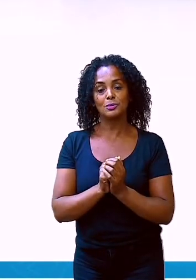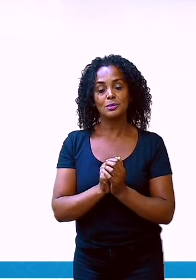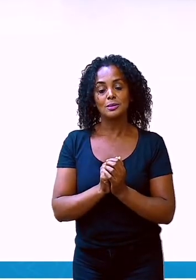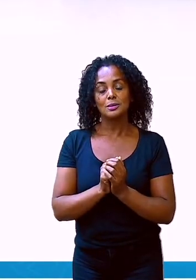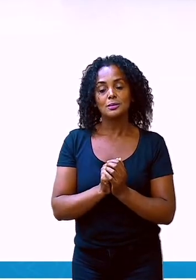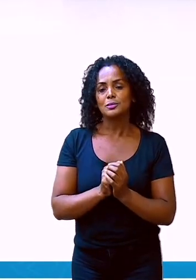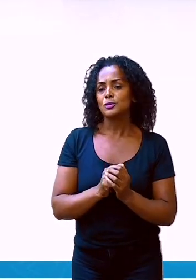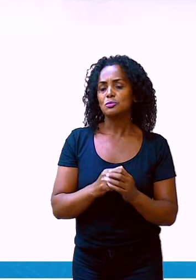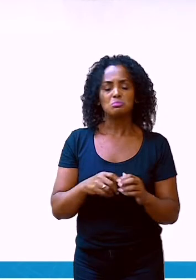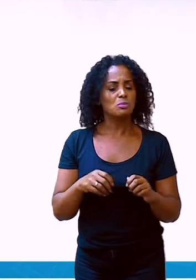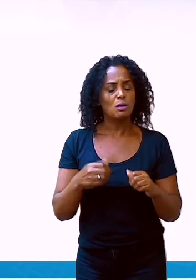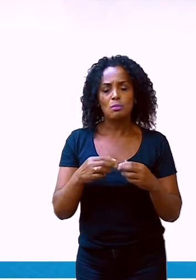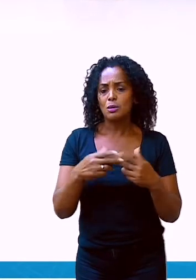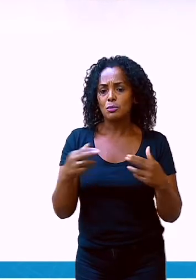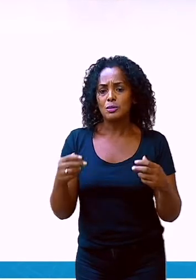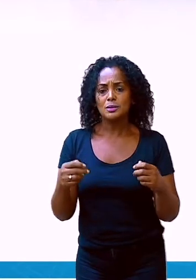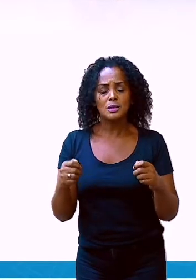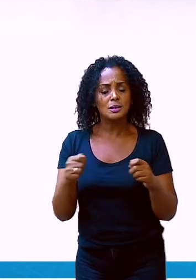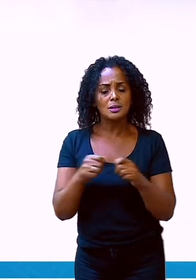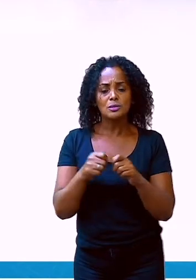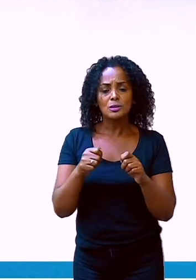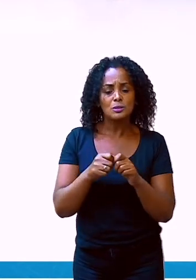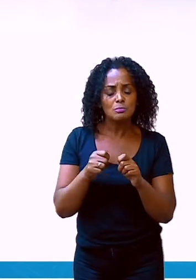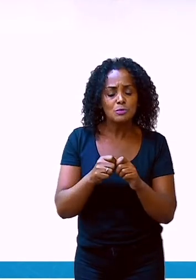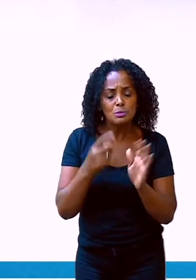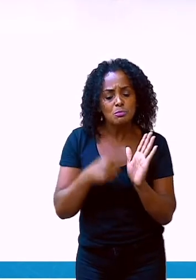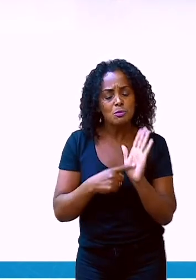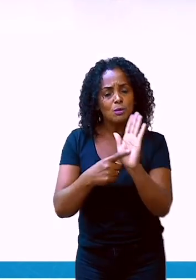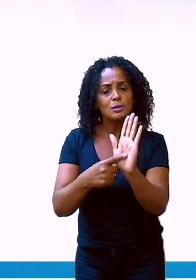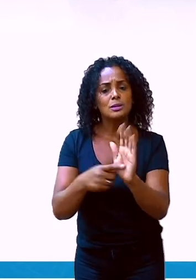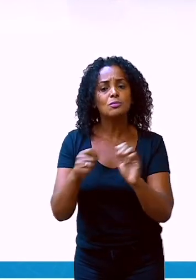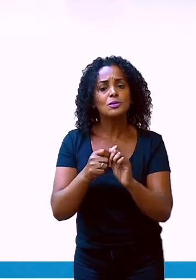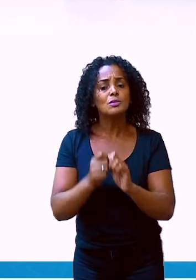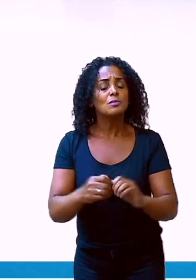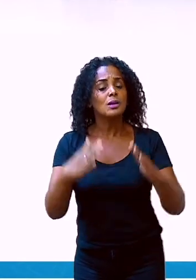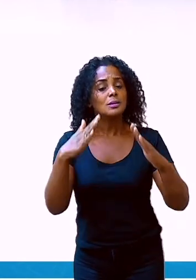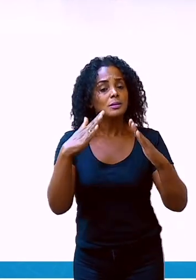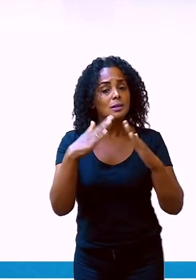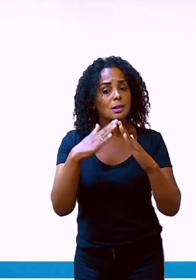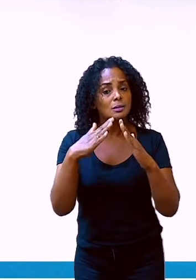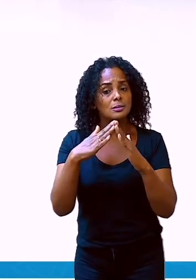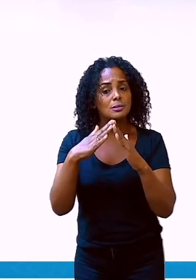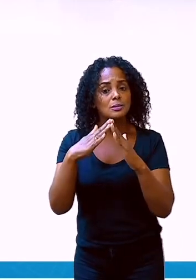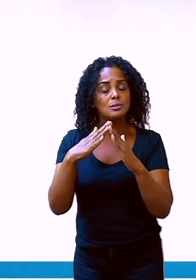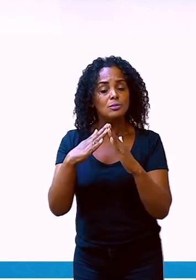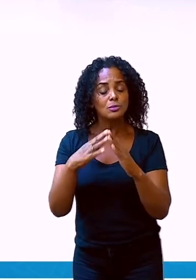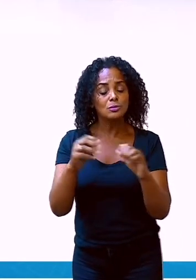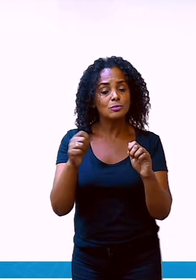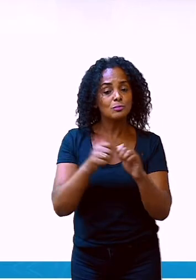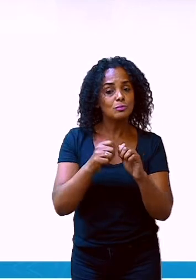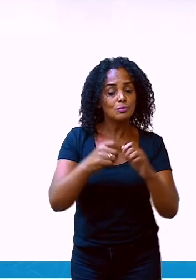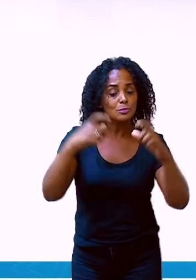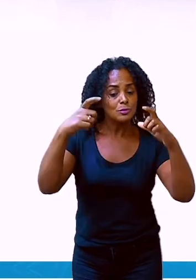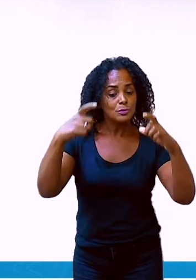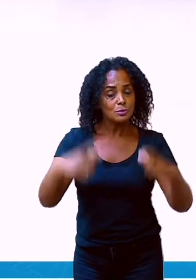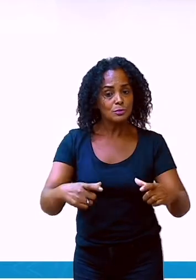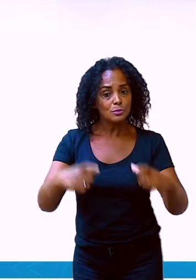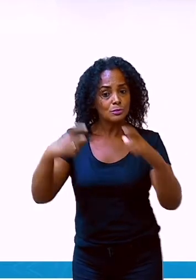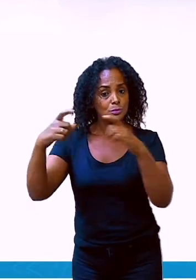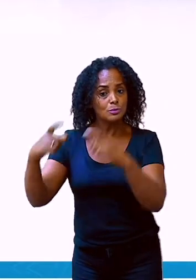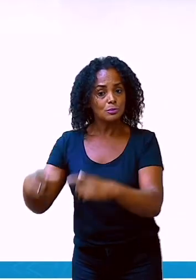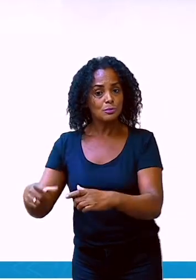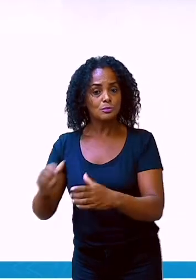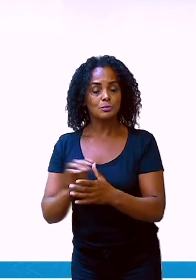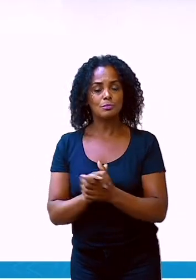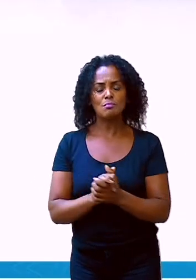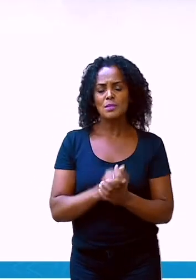Geralmente, o projeto, né, a planta, ela é feita antes de construir o espaço, para saber, né, quais